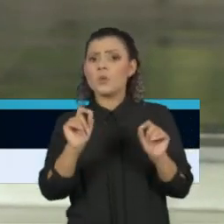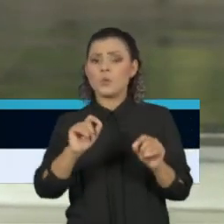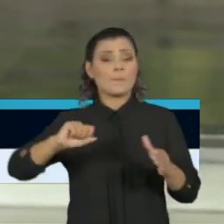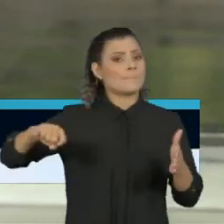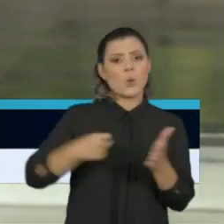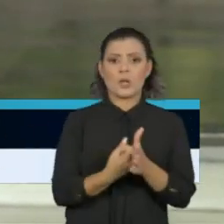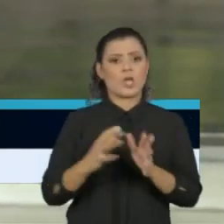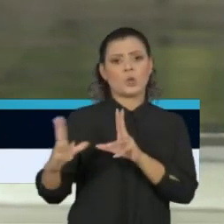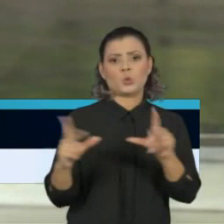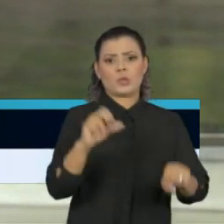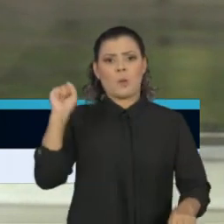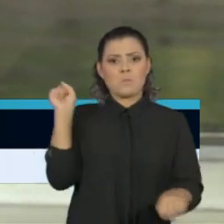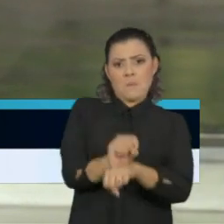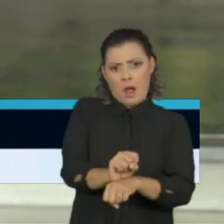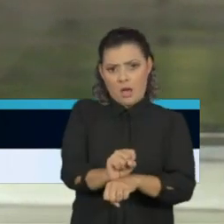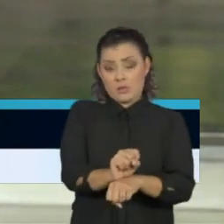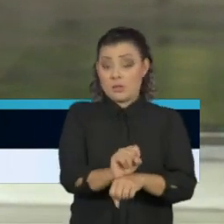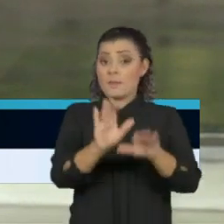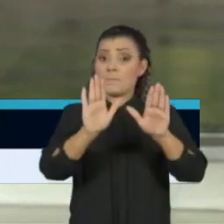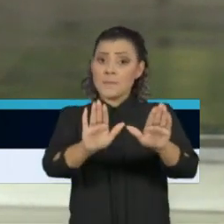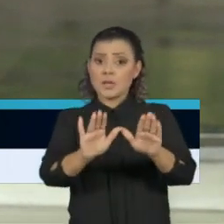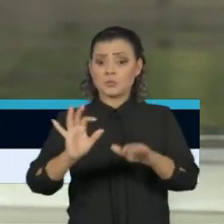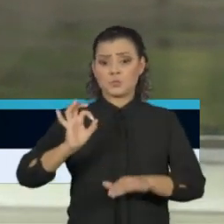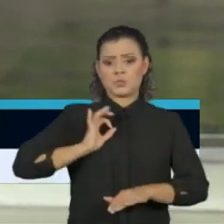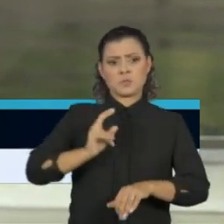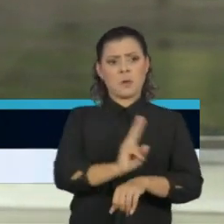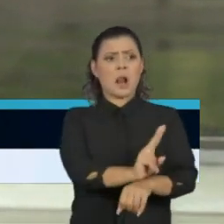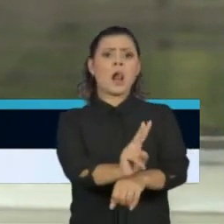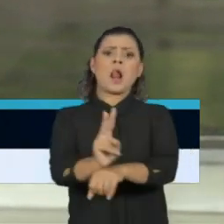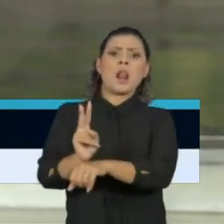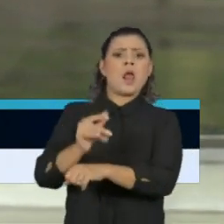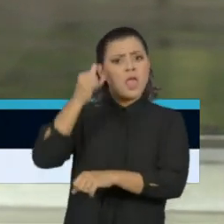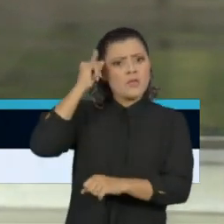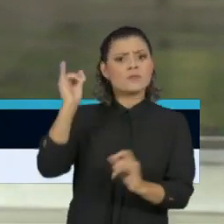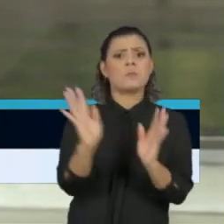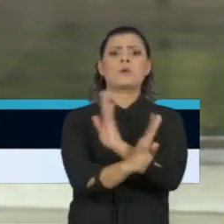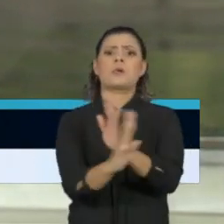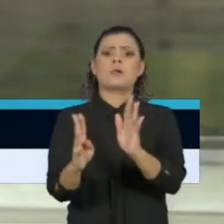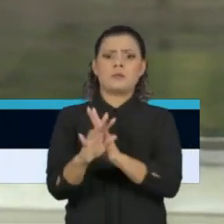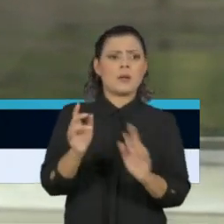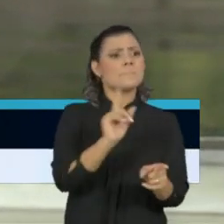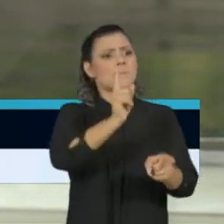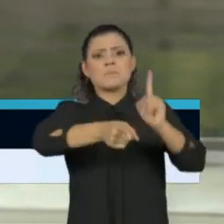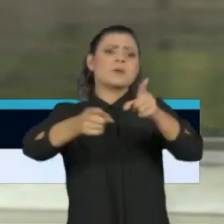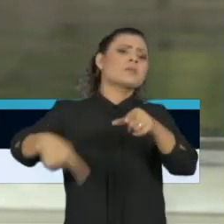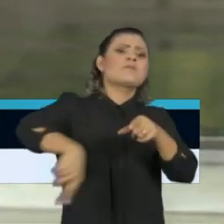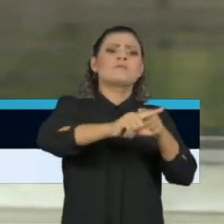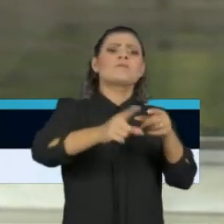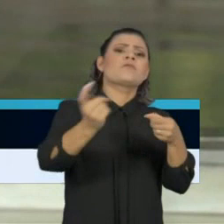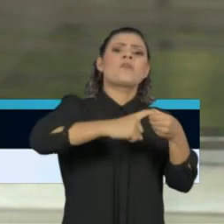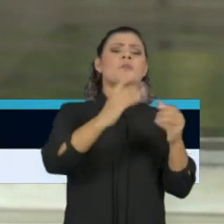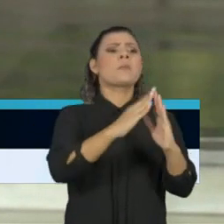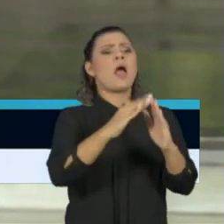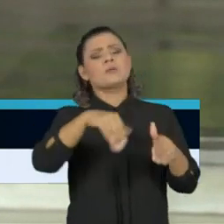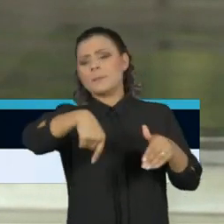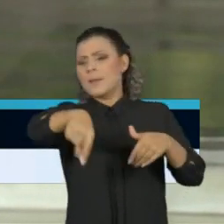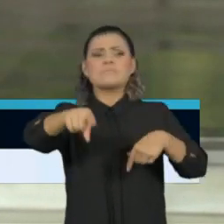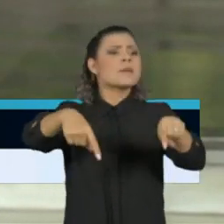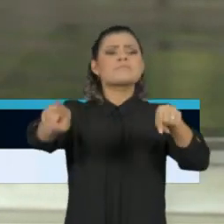lockdown, com a força policial nas ruas, aí restringindo a circulação da população. Eu queria deixar isso